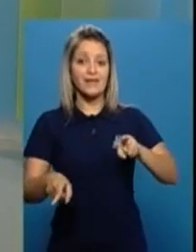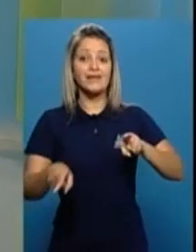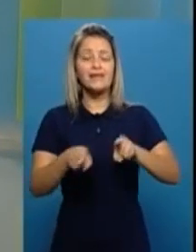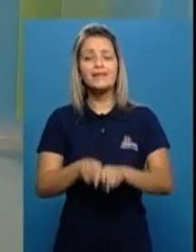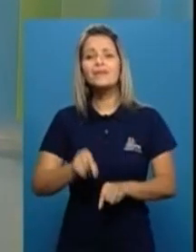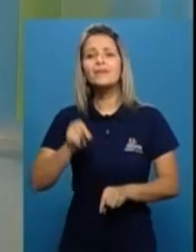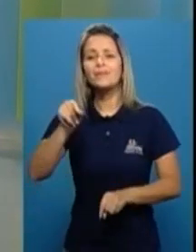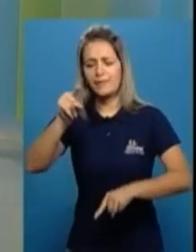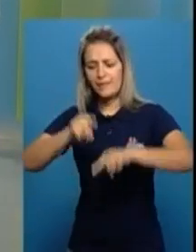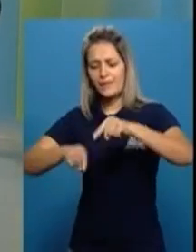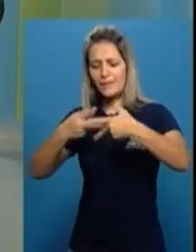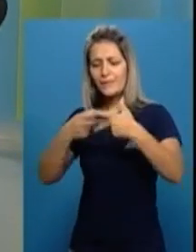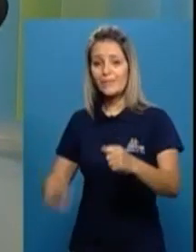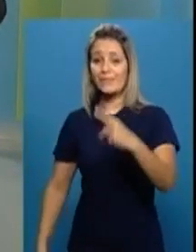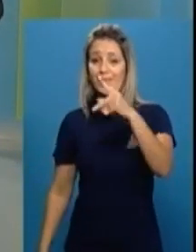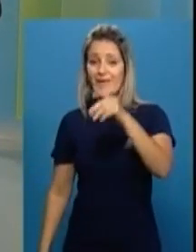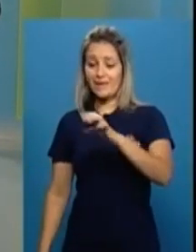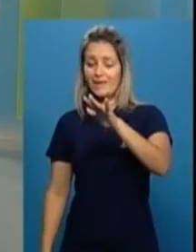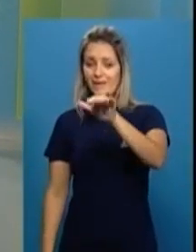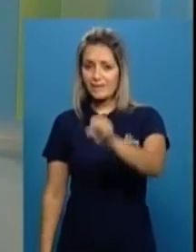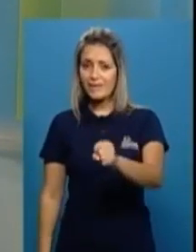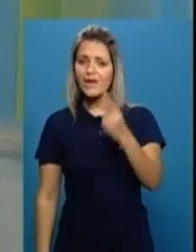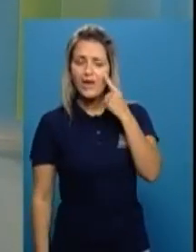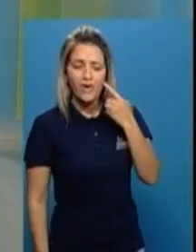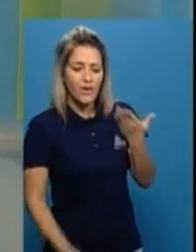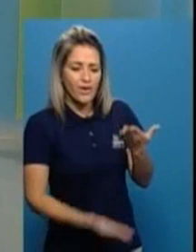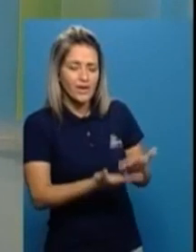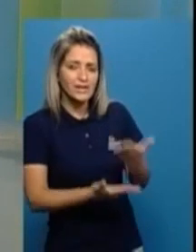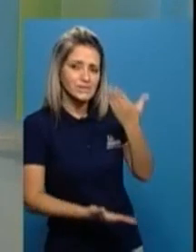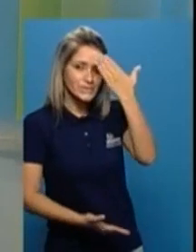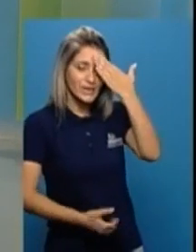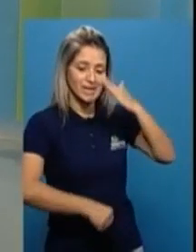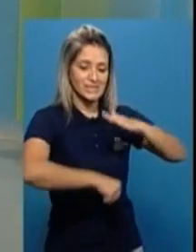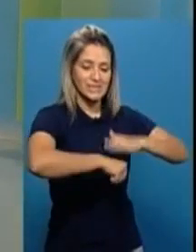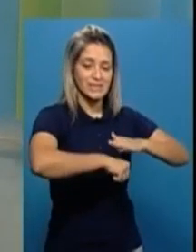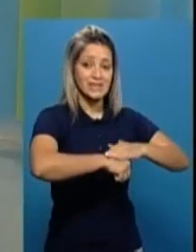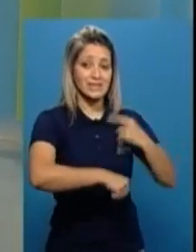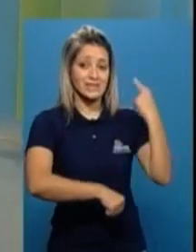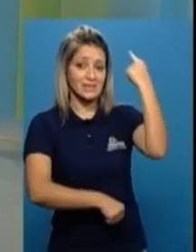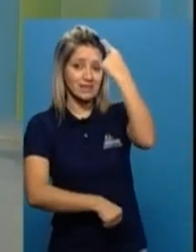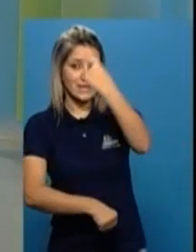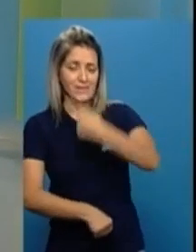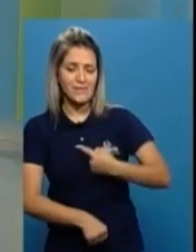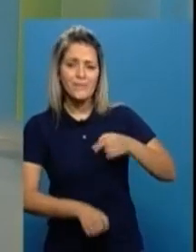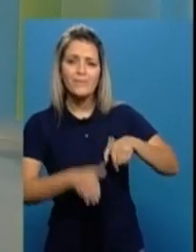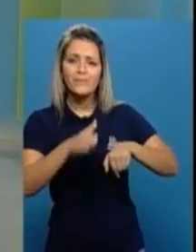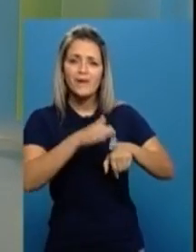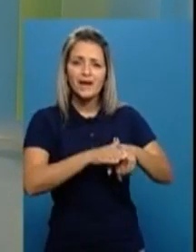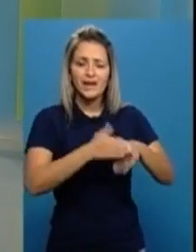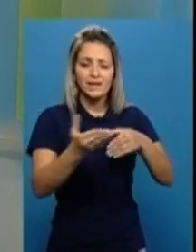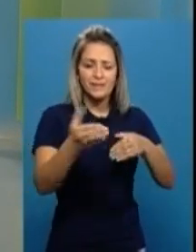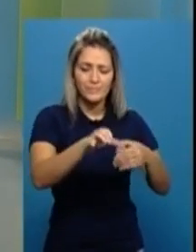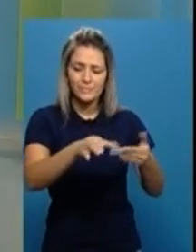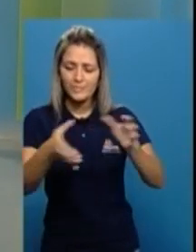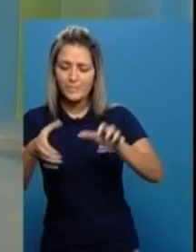peças. Os estudos de tempo e dos métodos para cada micromovimento e o tempo